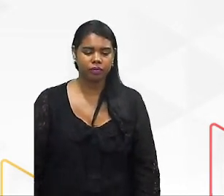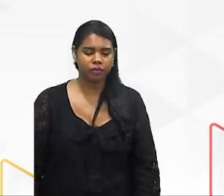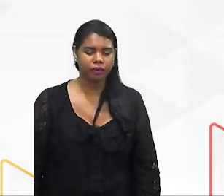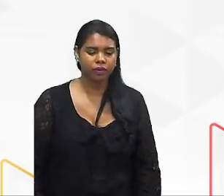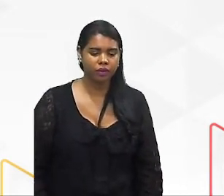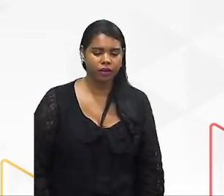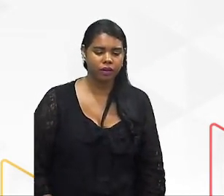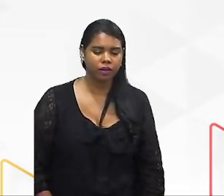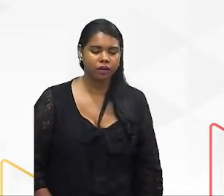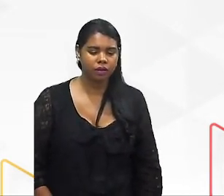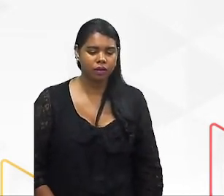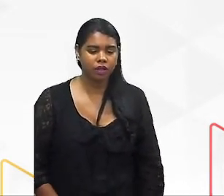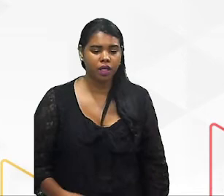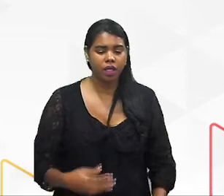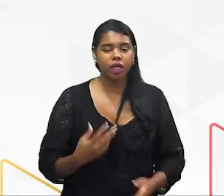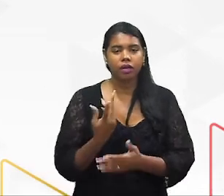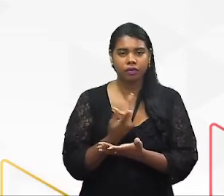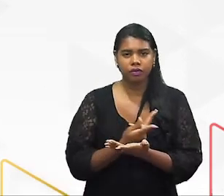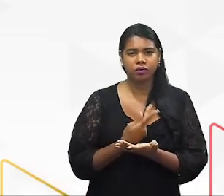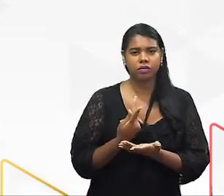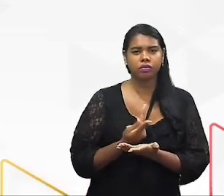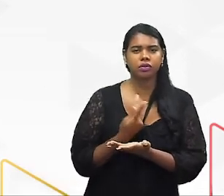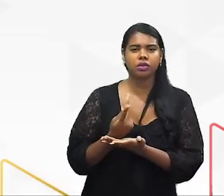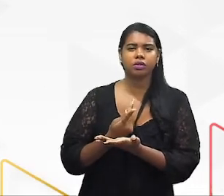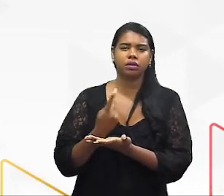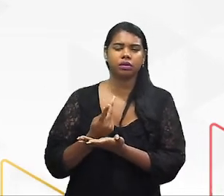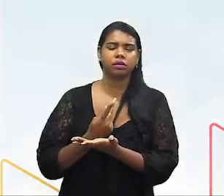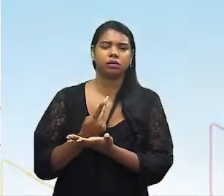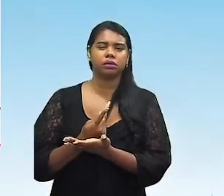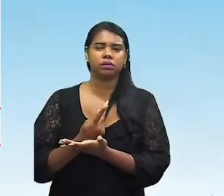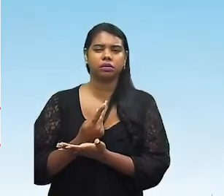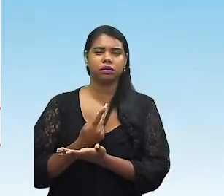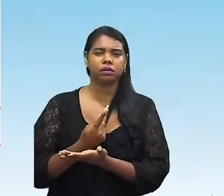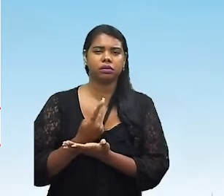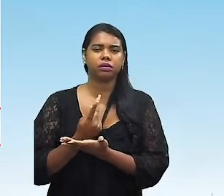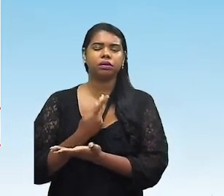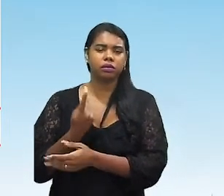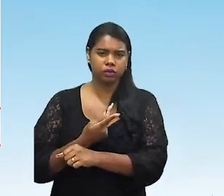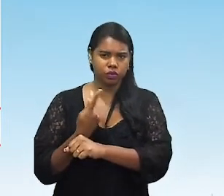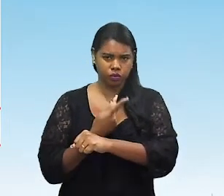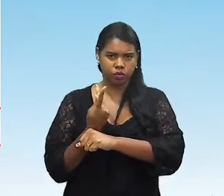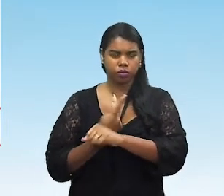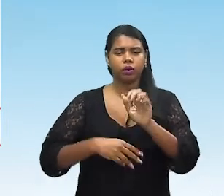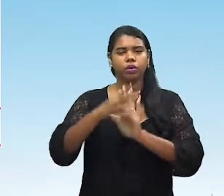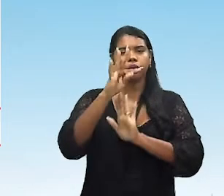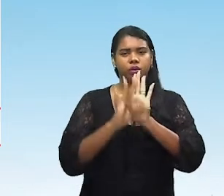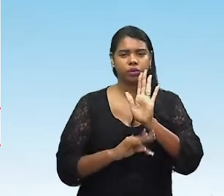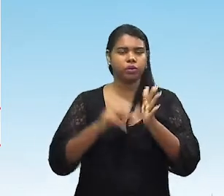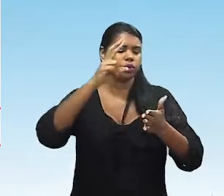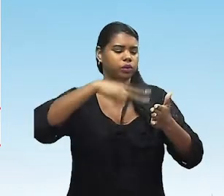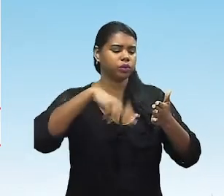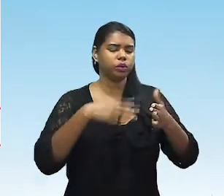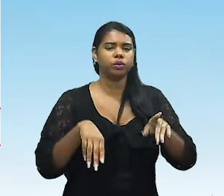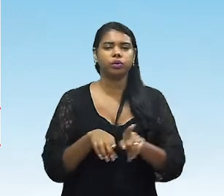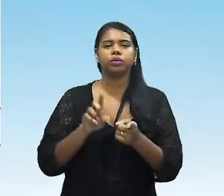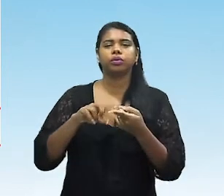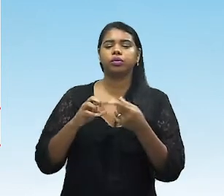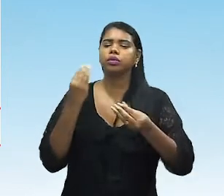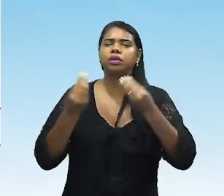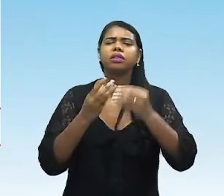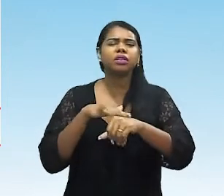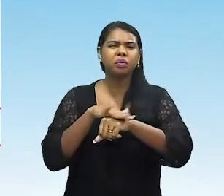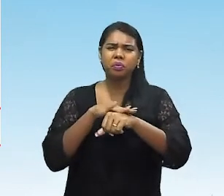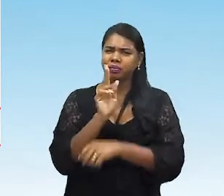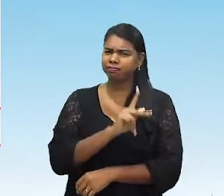eu sugiro que vocês também busquem, tá certo, esse texto na íntegra, para vocês fazerem a leitura e até conversar